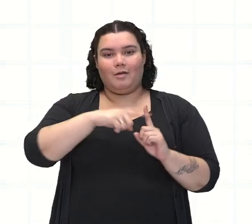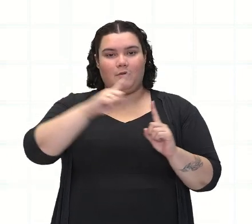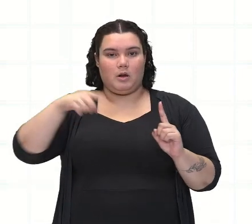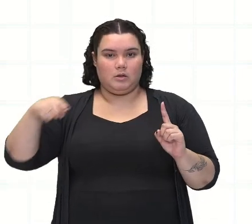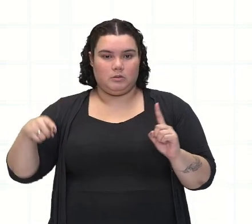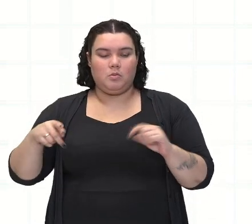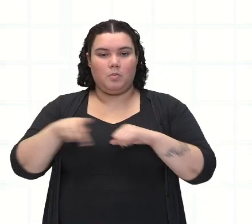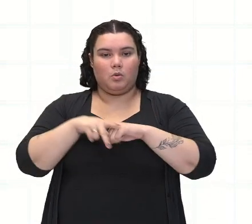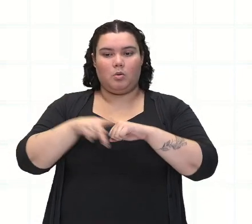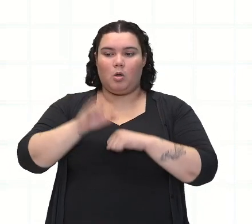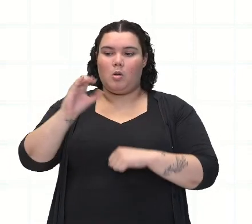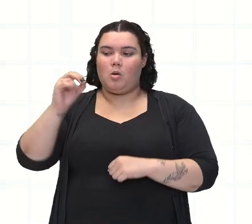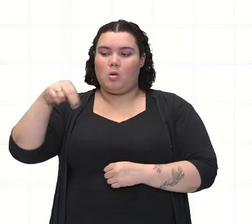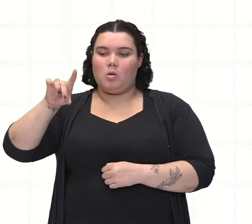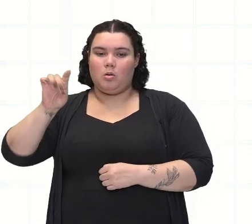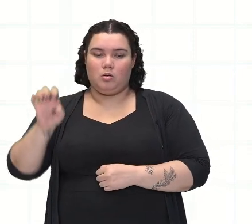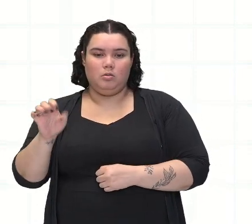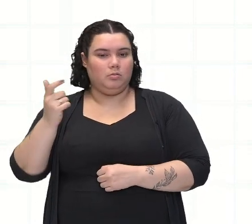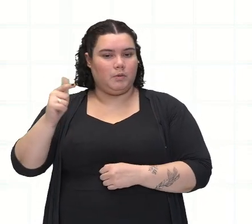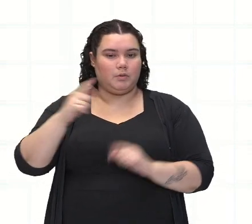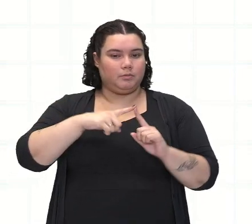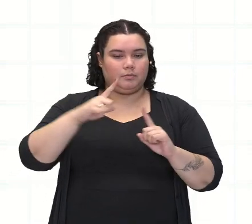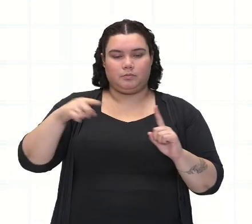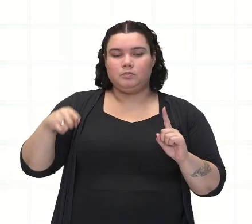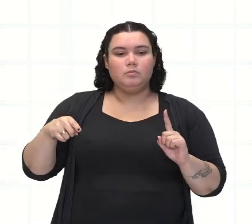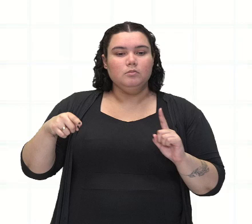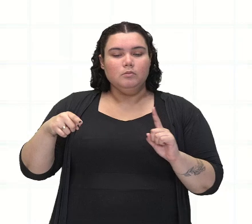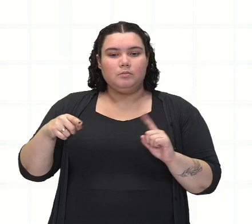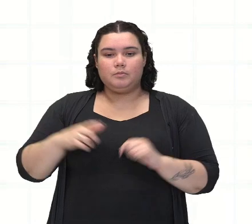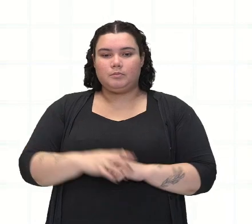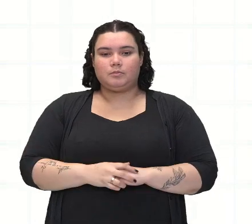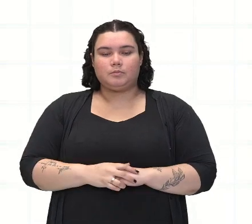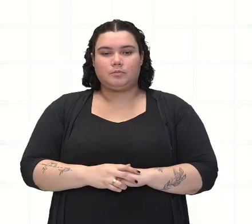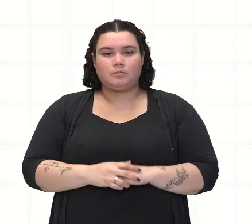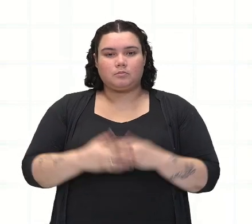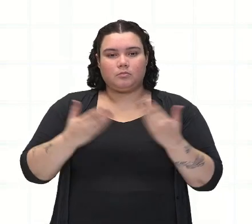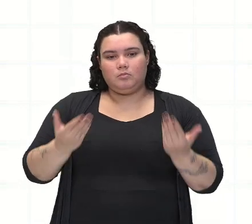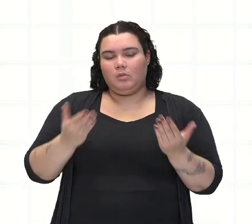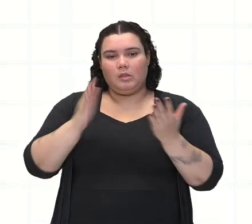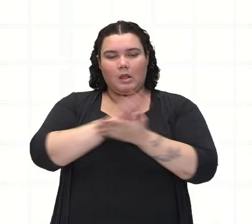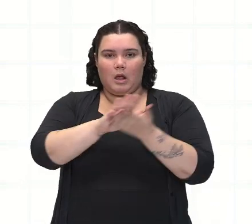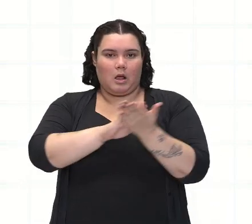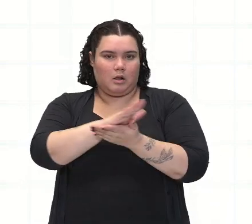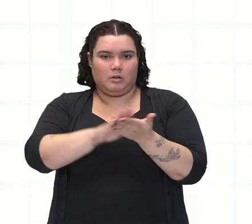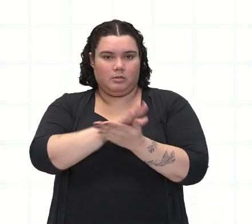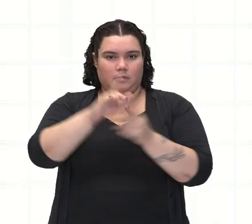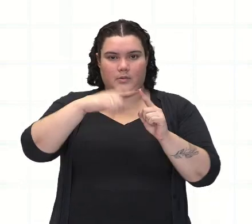tá? Ele não vai variar, nem por gênero e nem por...